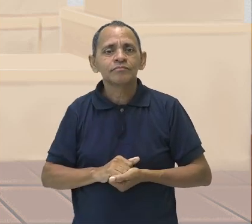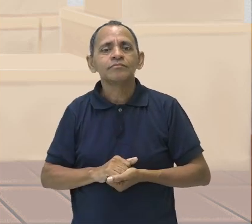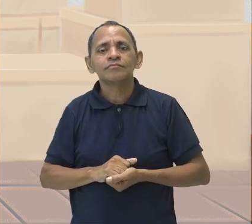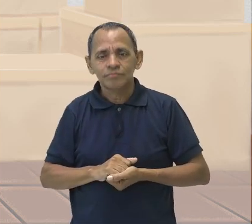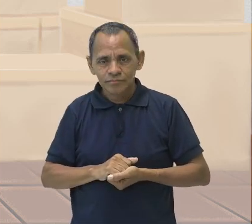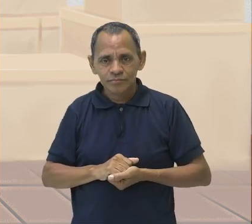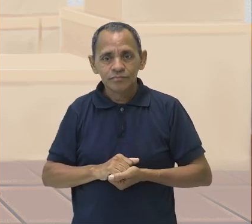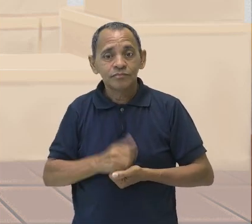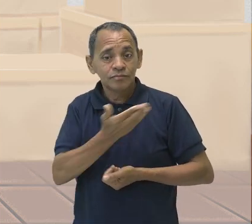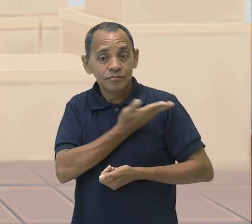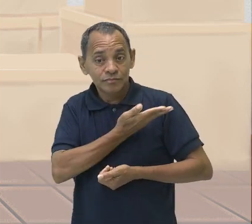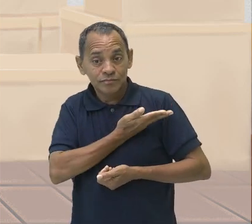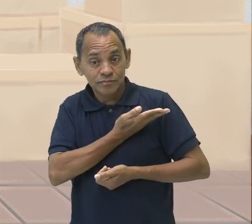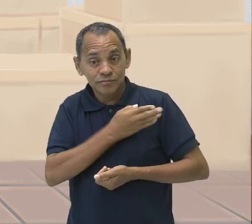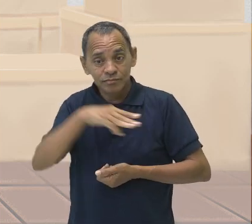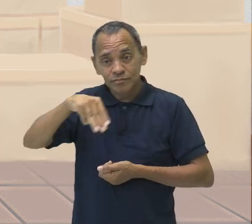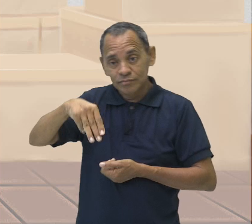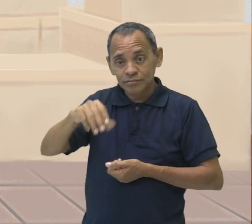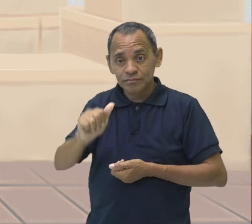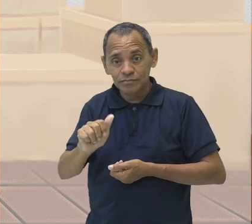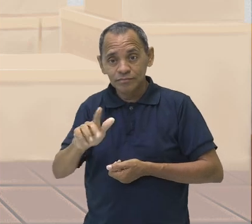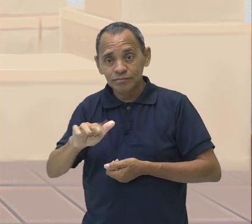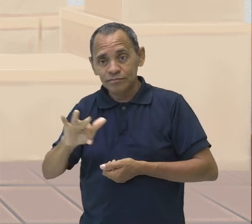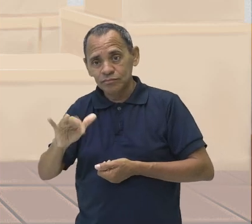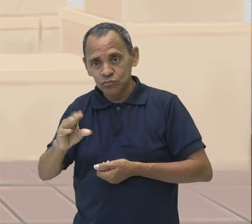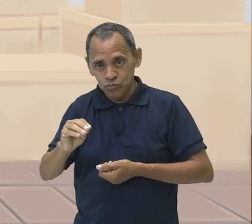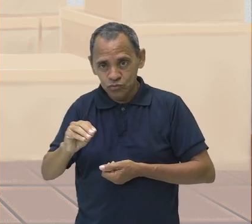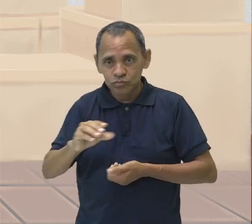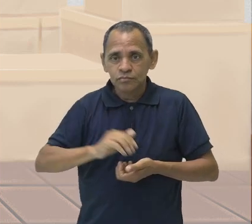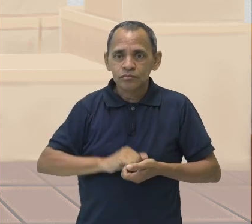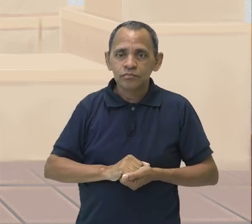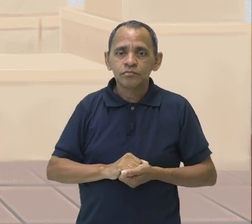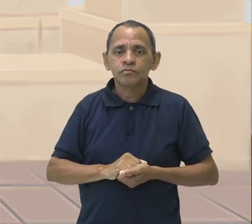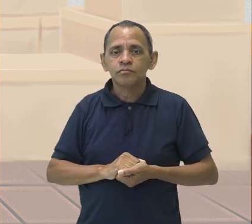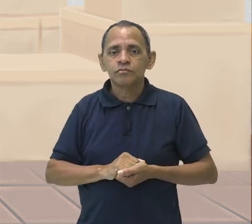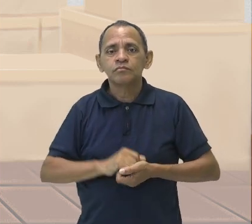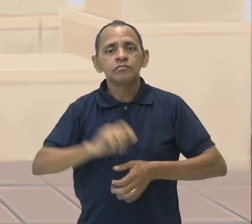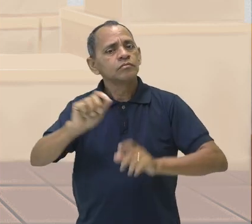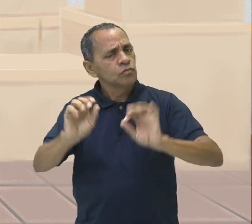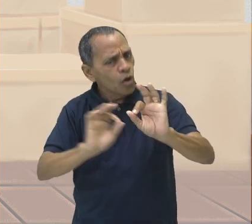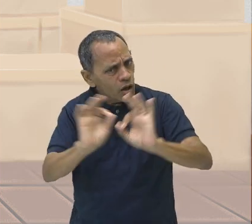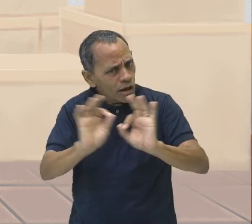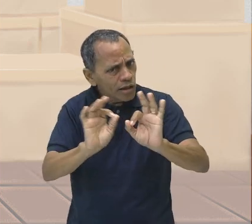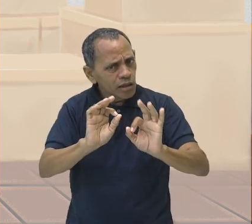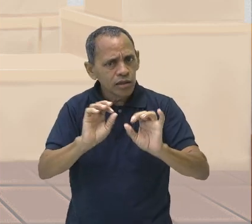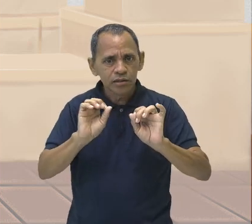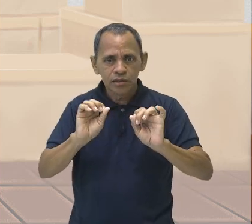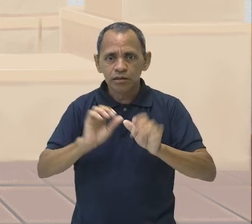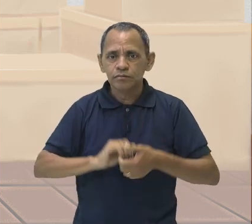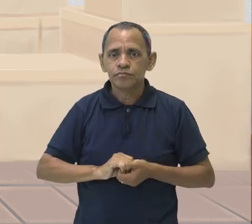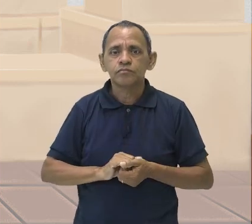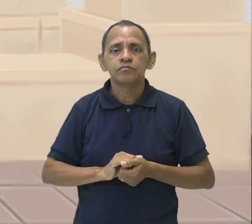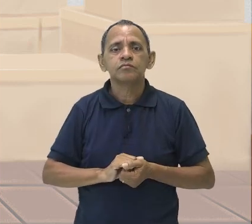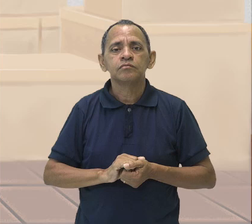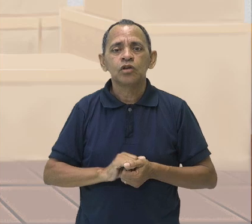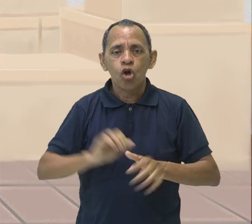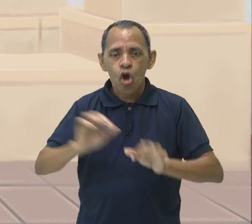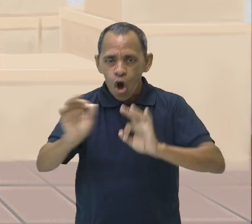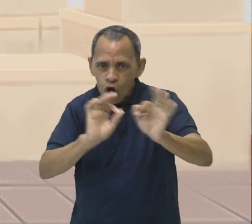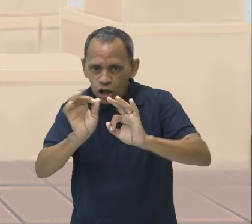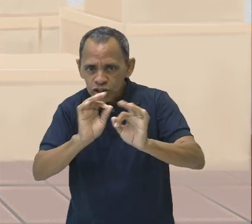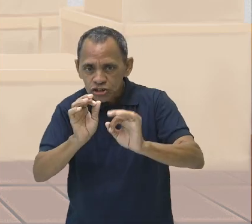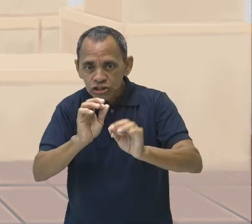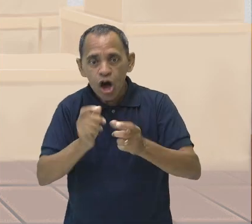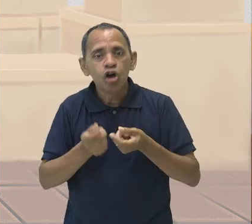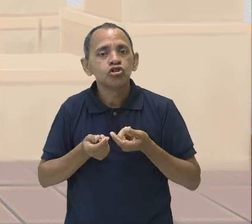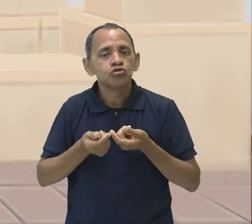sobre isso, a questão das finanças, de preocupação com o dinheiro. Acho que um bom aprendizado com relação à fala dele é que planejar os custos é como